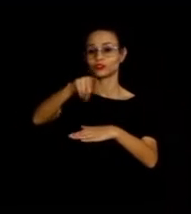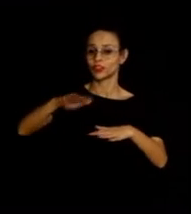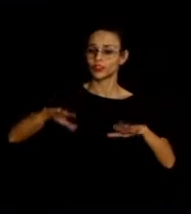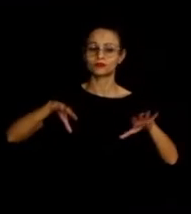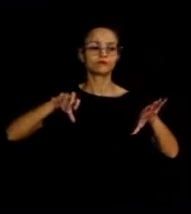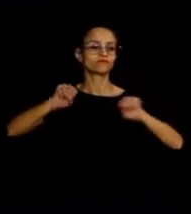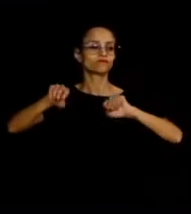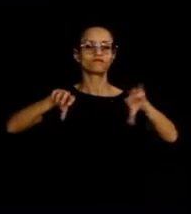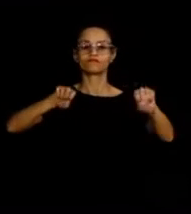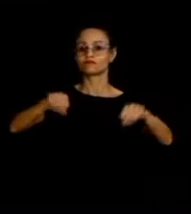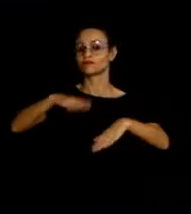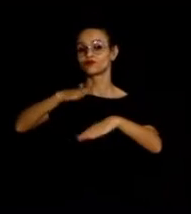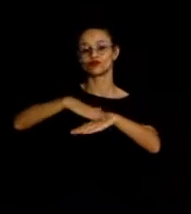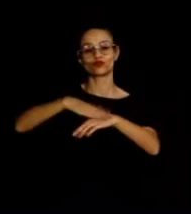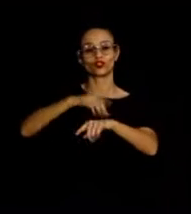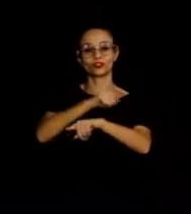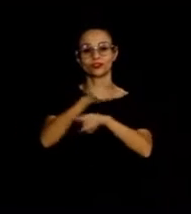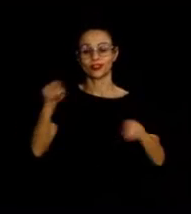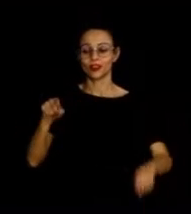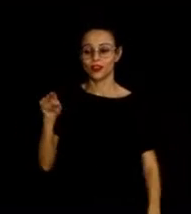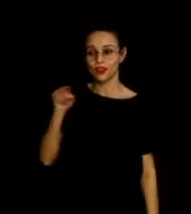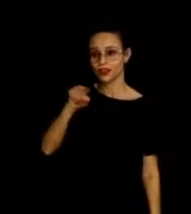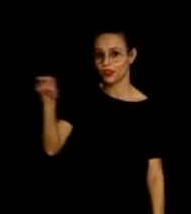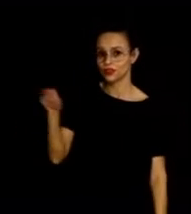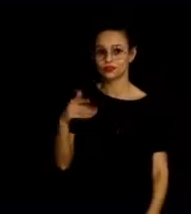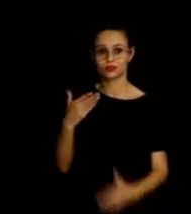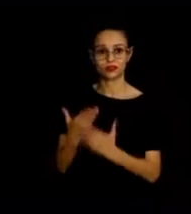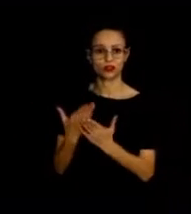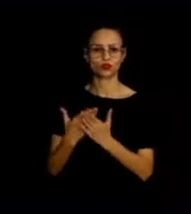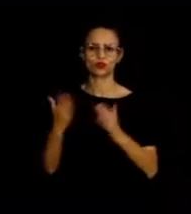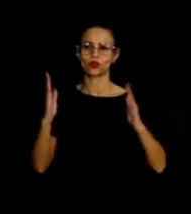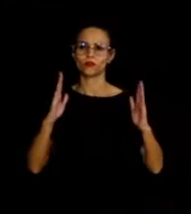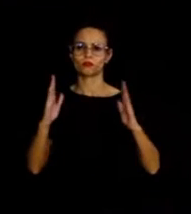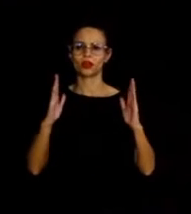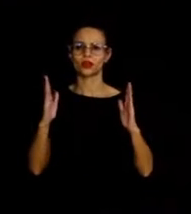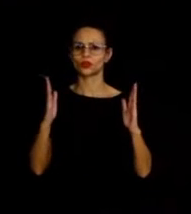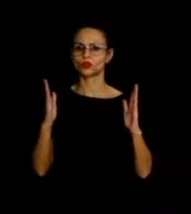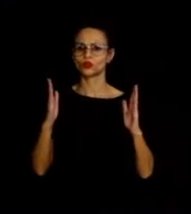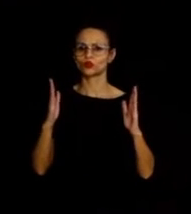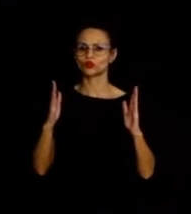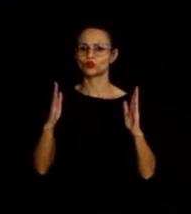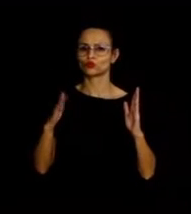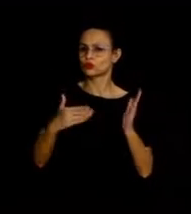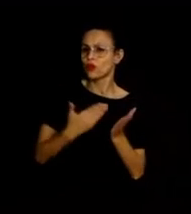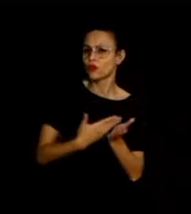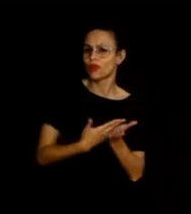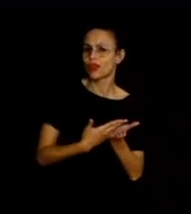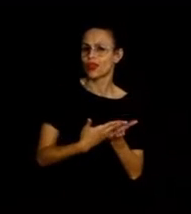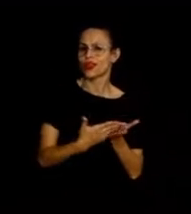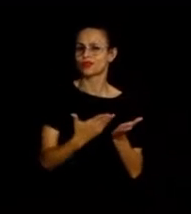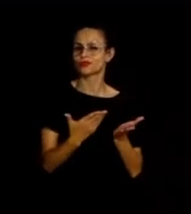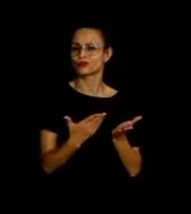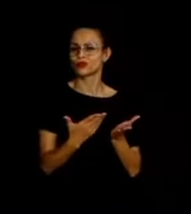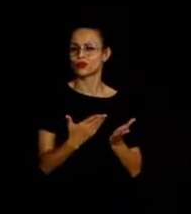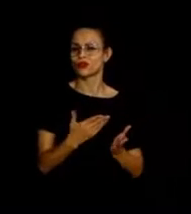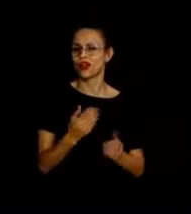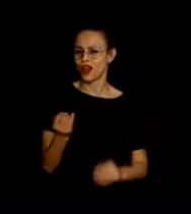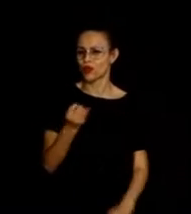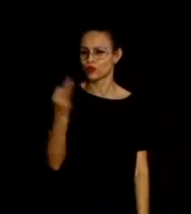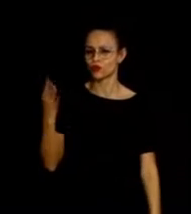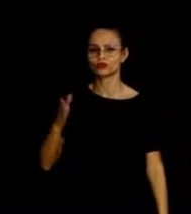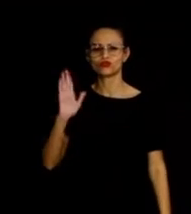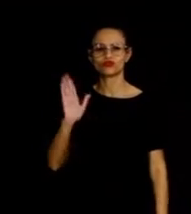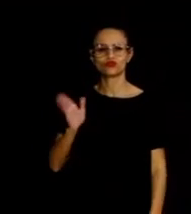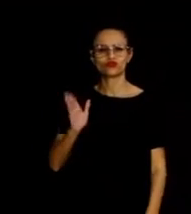dali em diante está contigo e estudante de períodos até mais iniciais né alguns Pelo menos